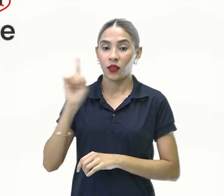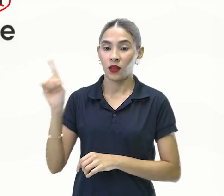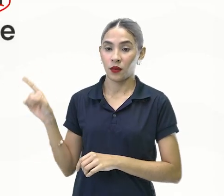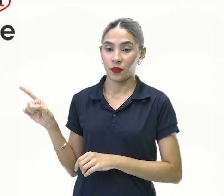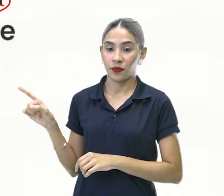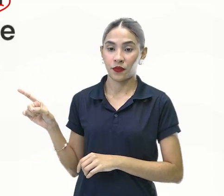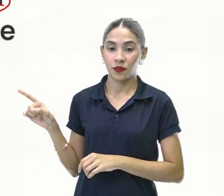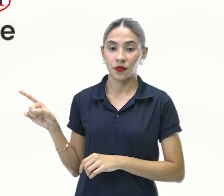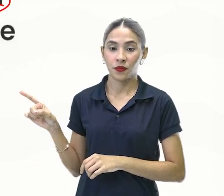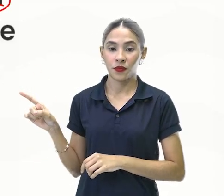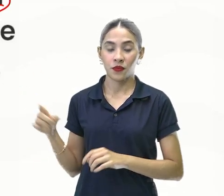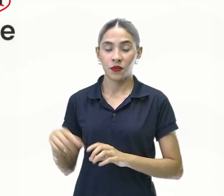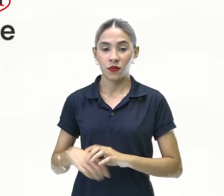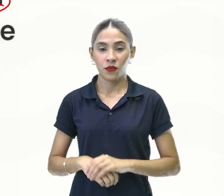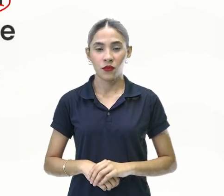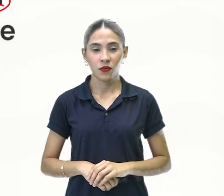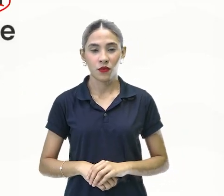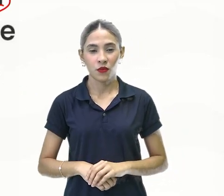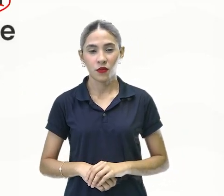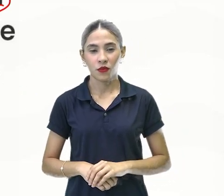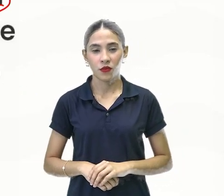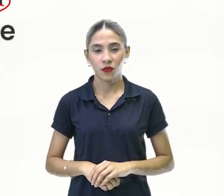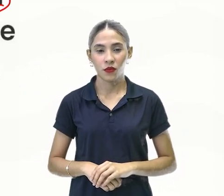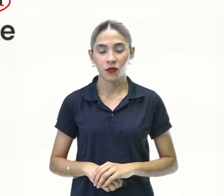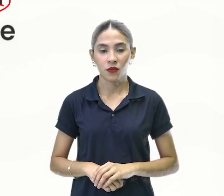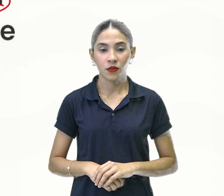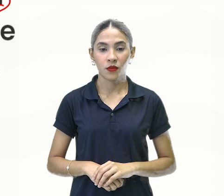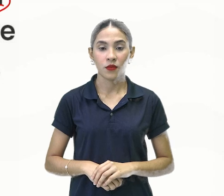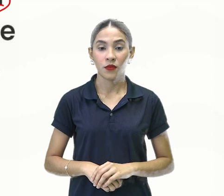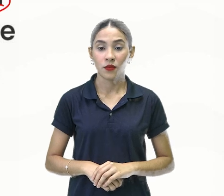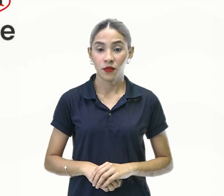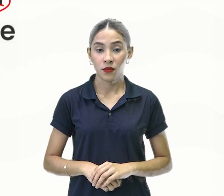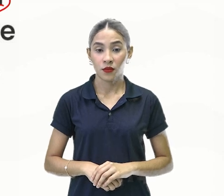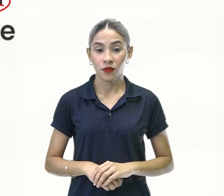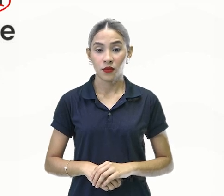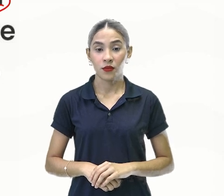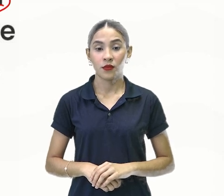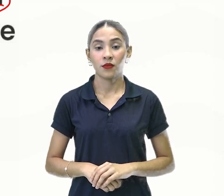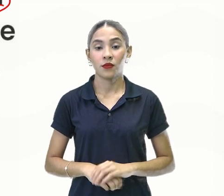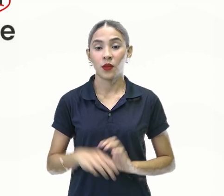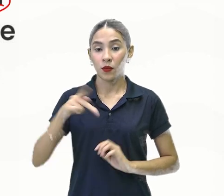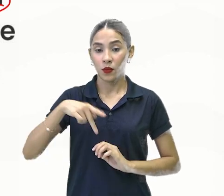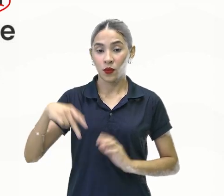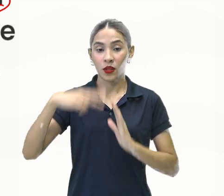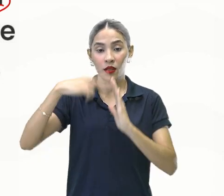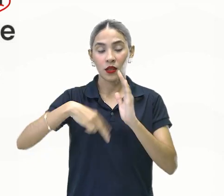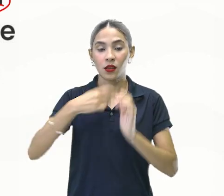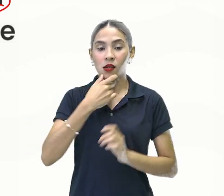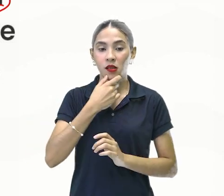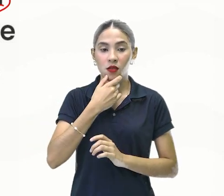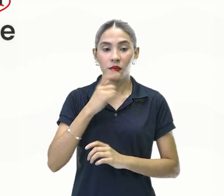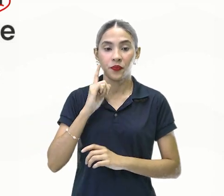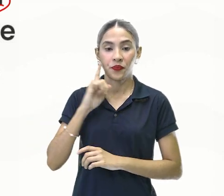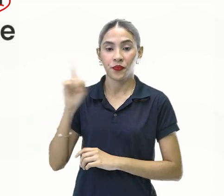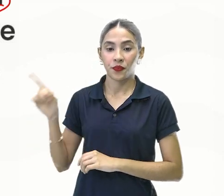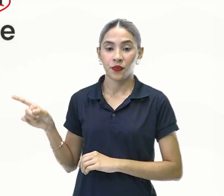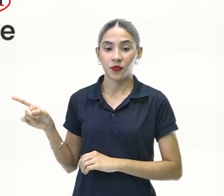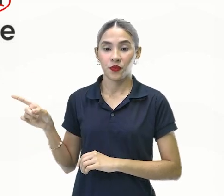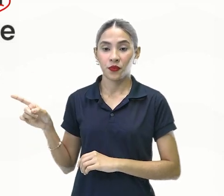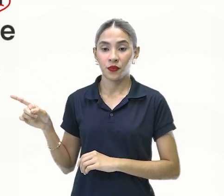commonly used to alleviate mild to moderate pain, such as headaches, muscle